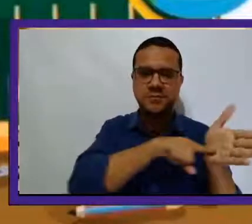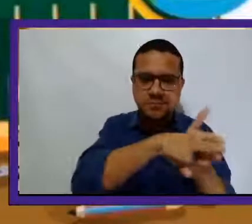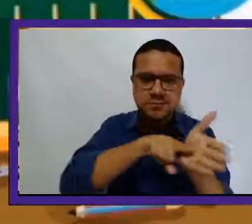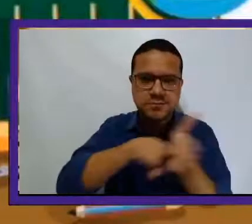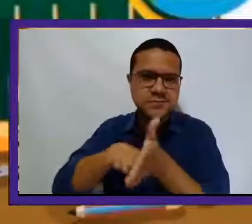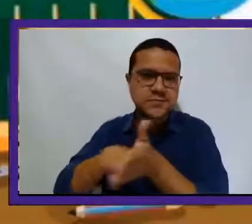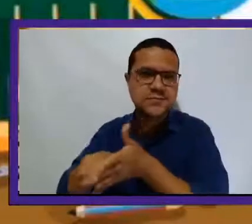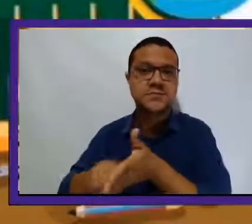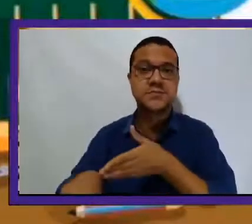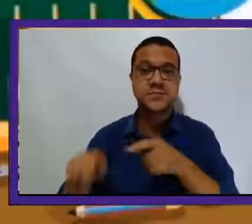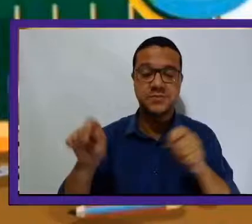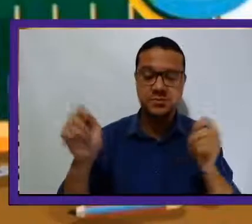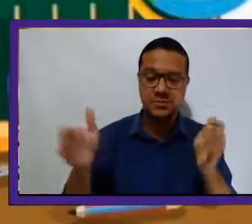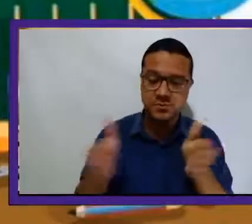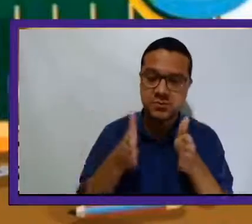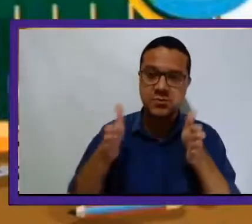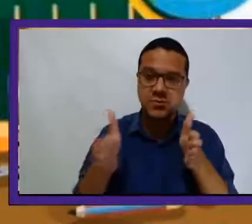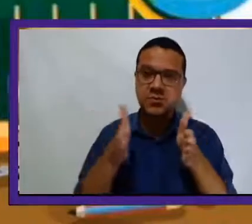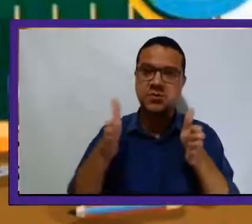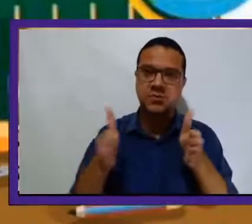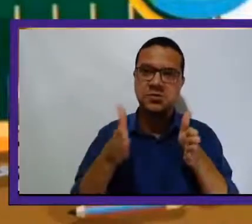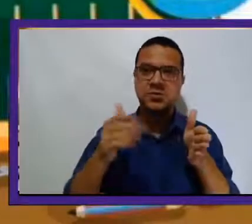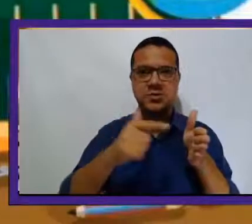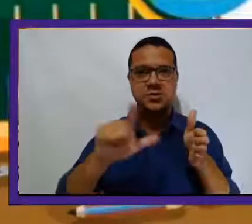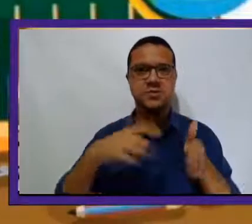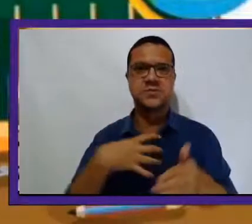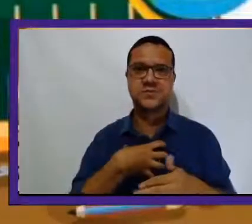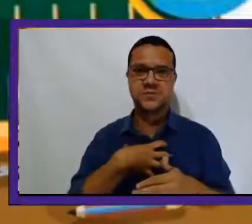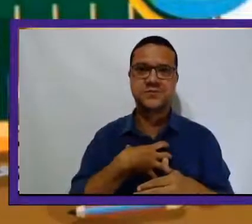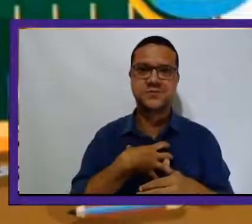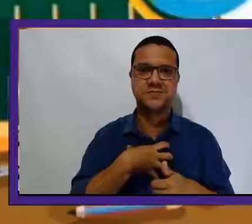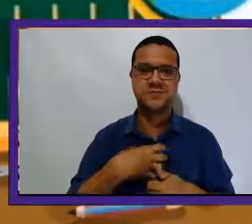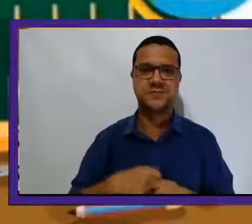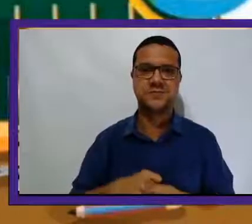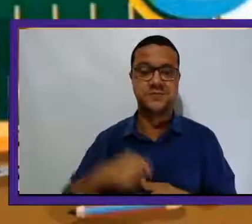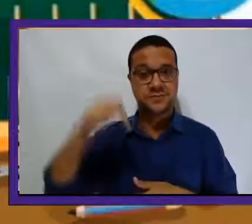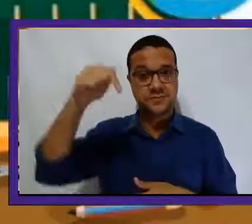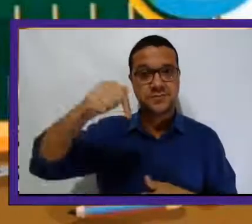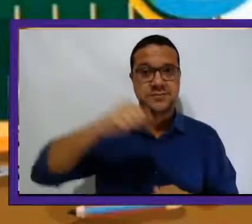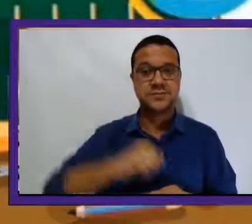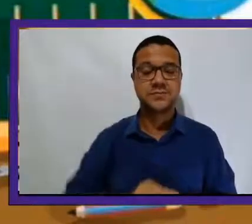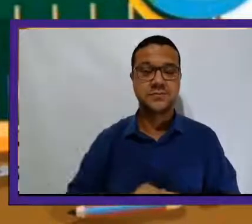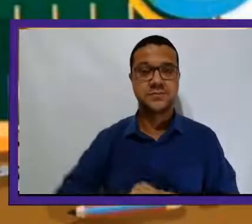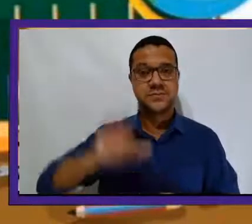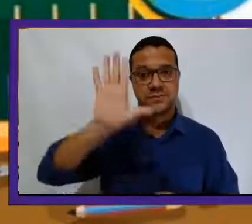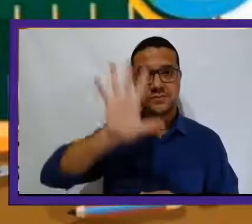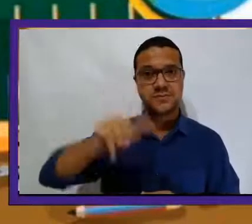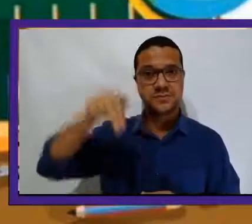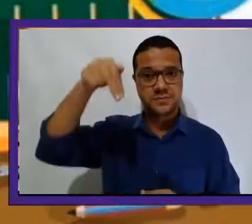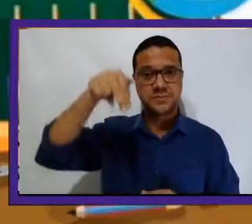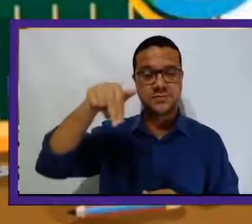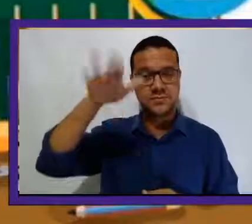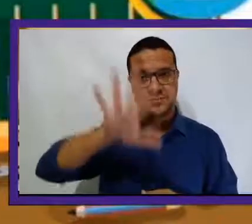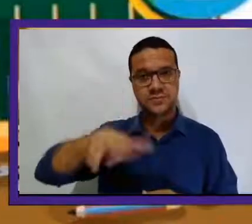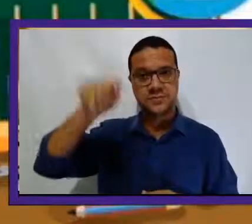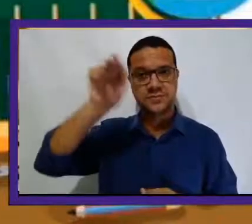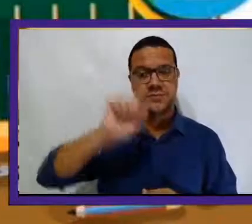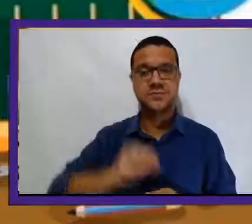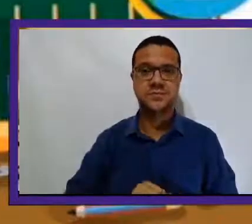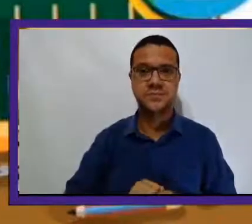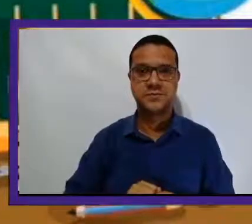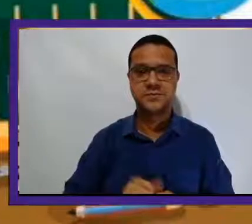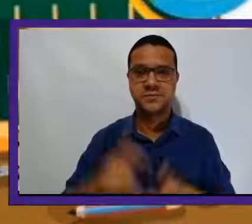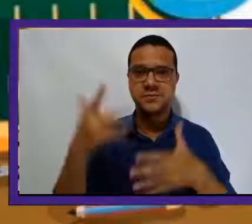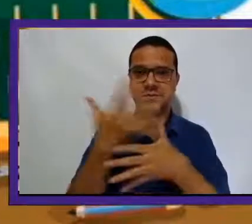Buscas Para se Produzir Energia De outras Formas Aqui No nordeste Na